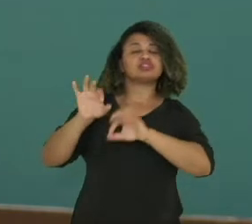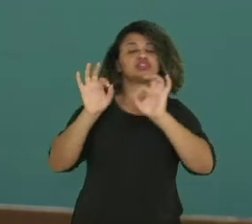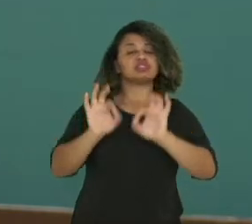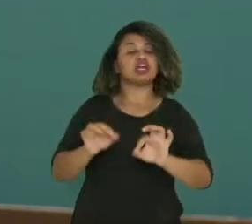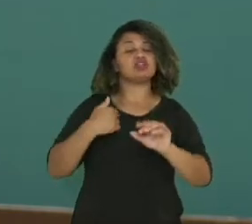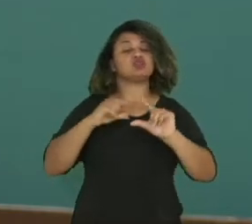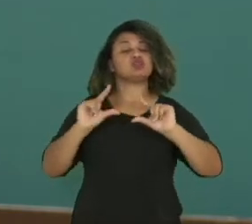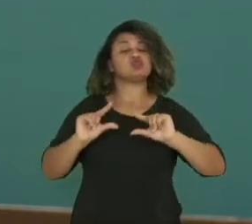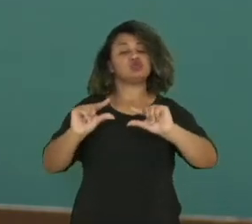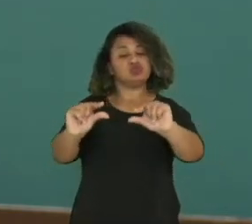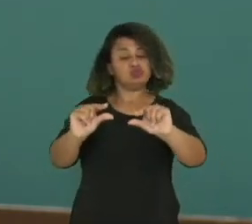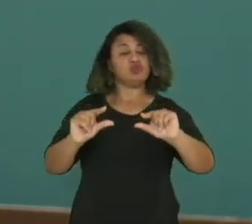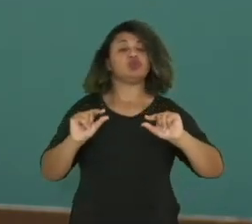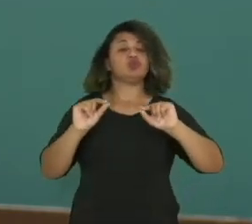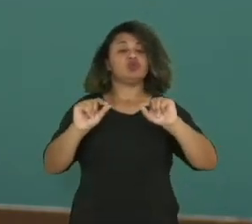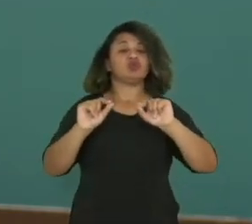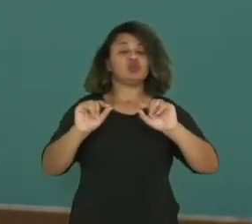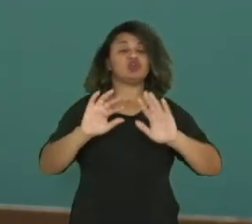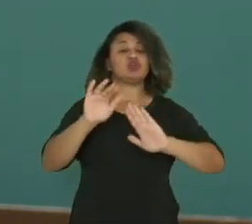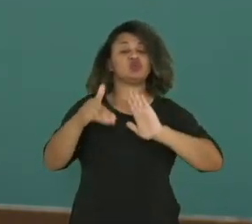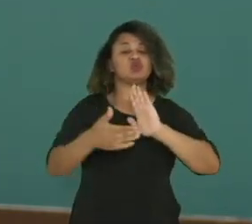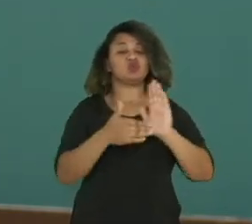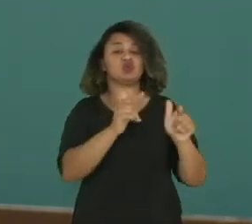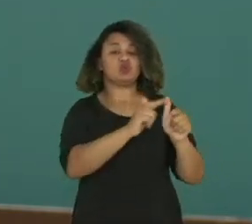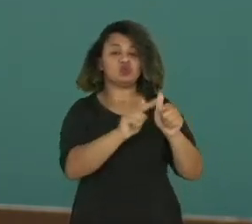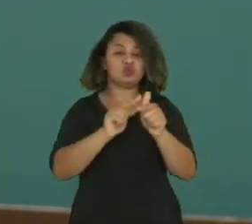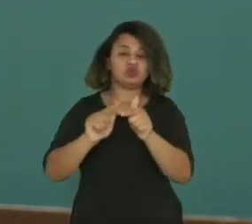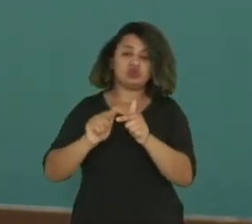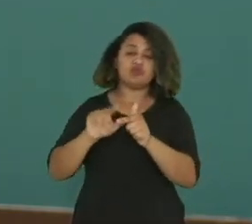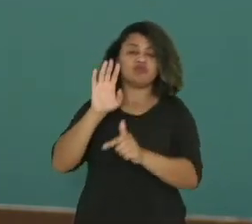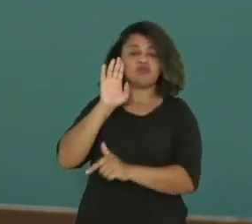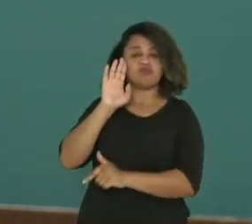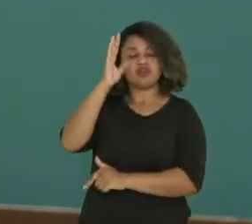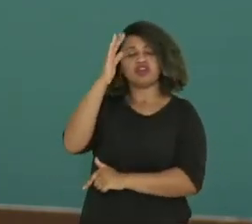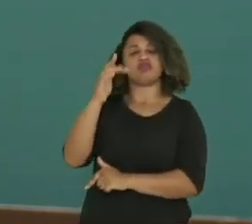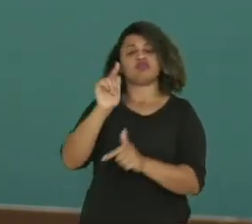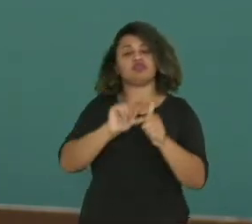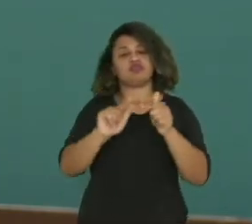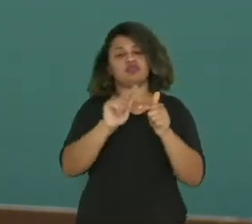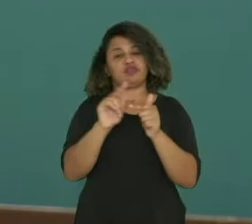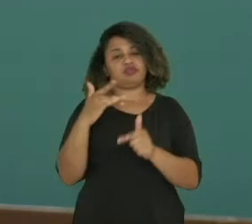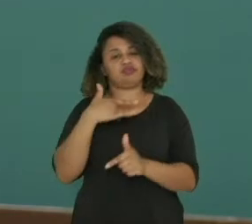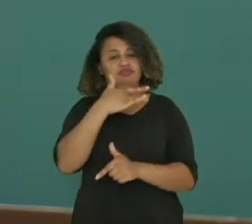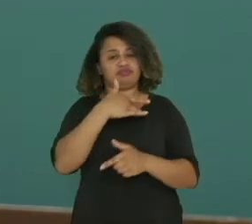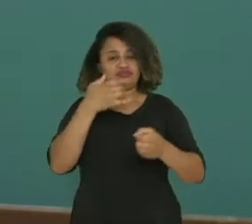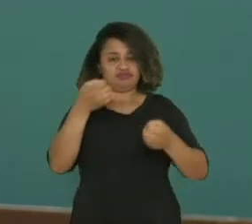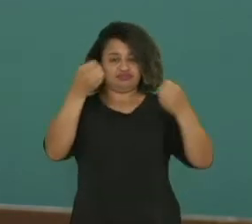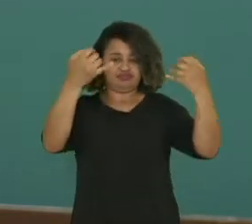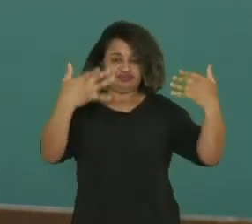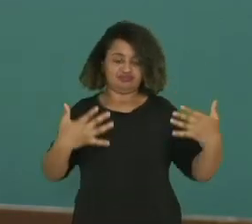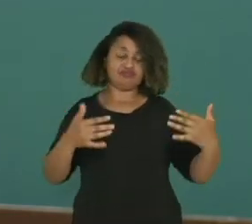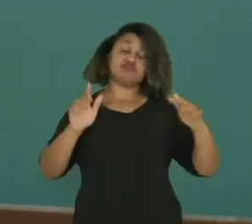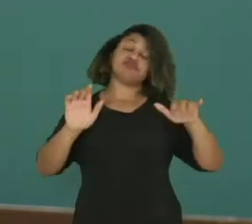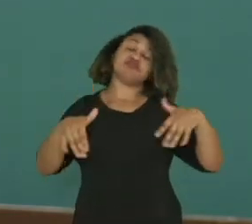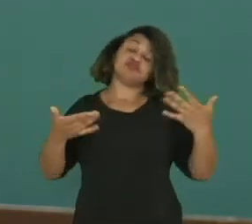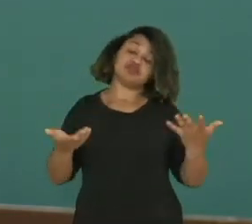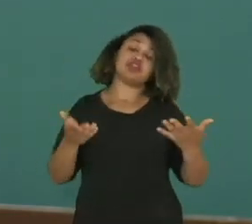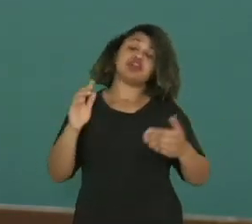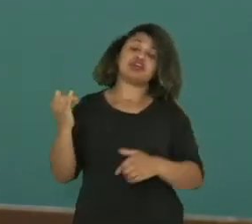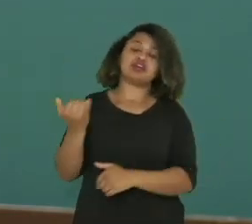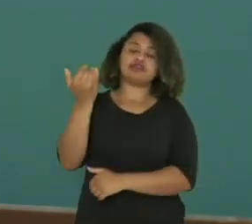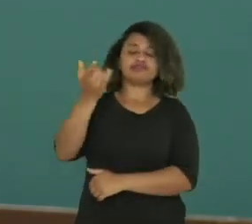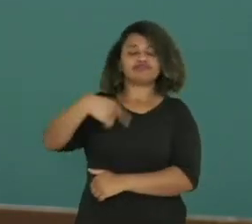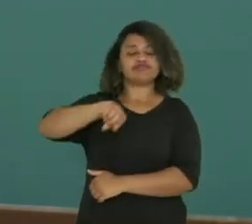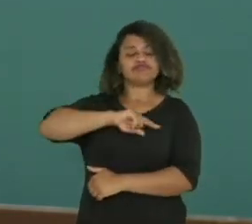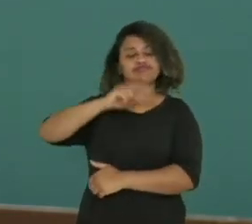diminuir significativamente todos esses problemas, principalmente de saúde que nós relacionamos ali. Então é importante a gente